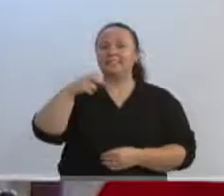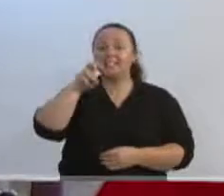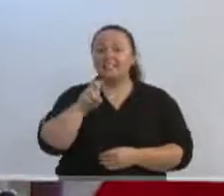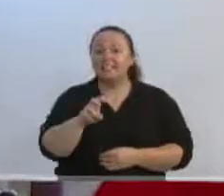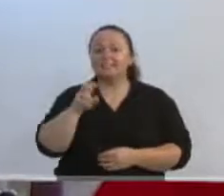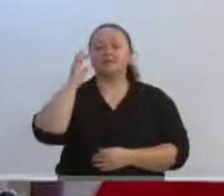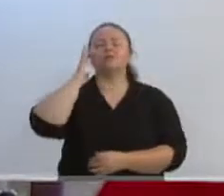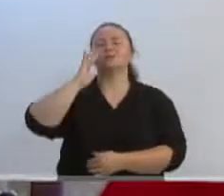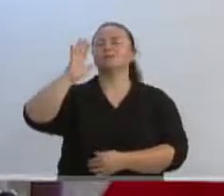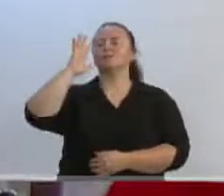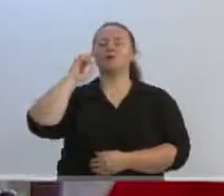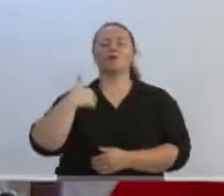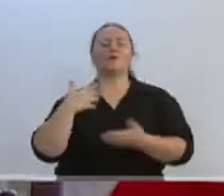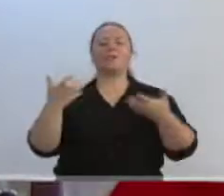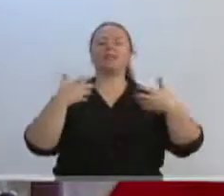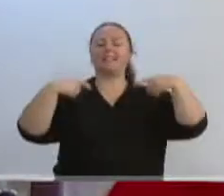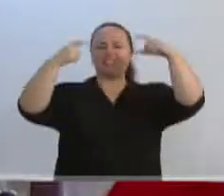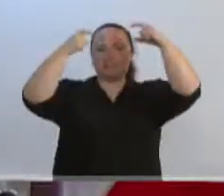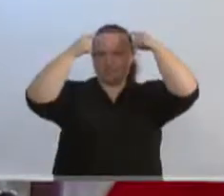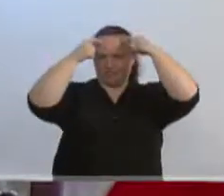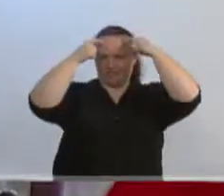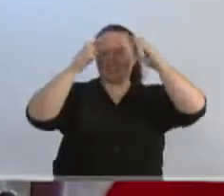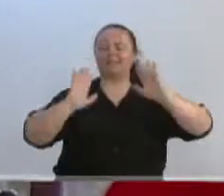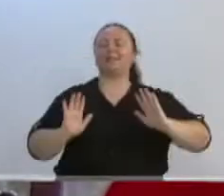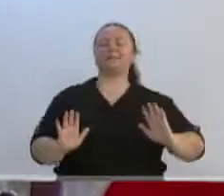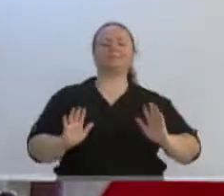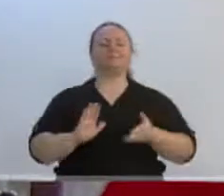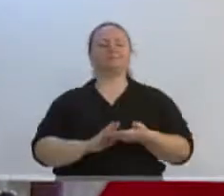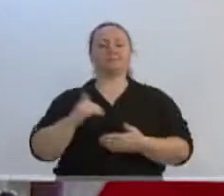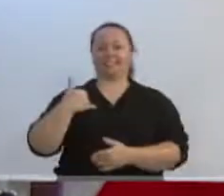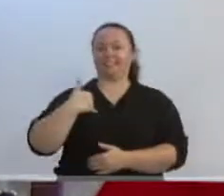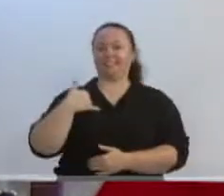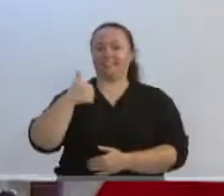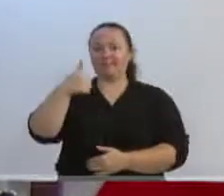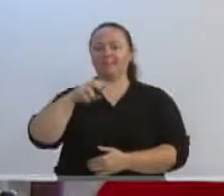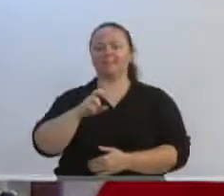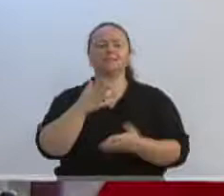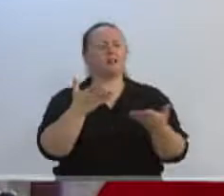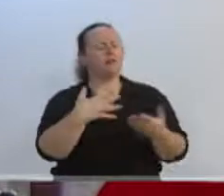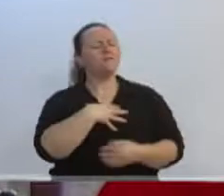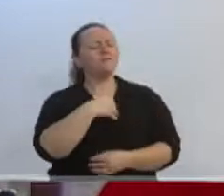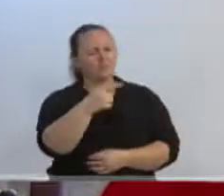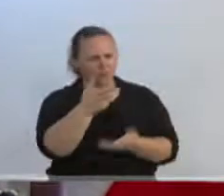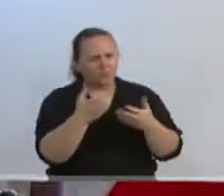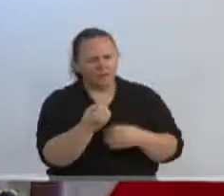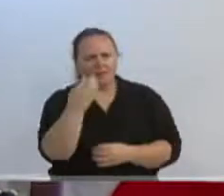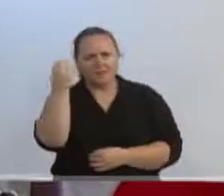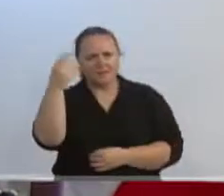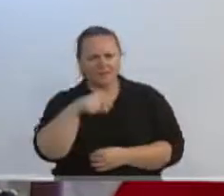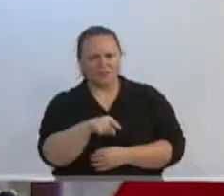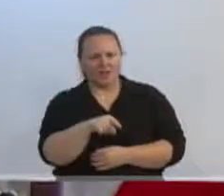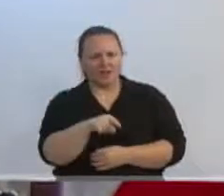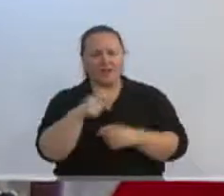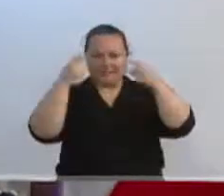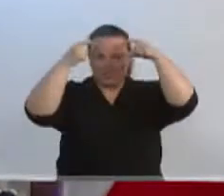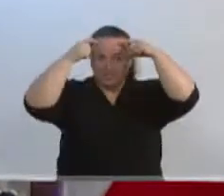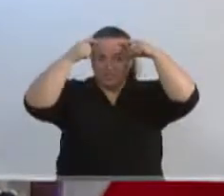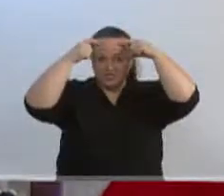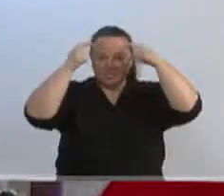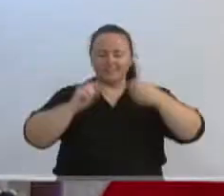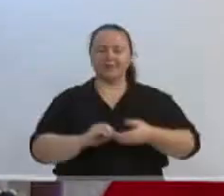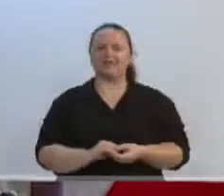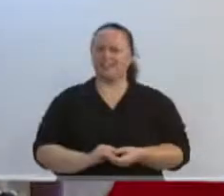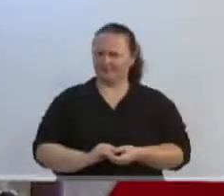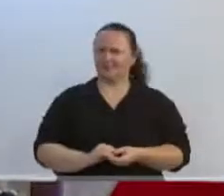todo mundo era viajar para a Disneylândia, né? Eu completei meus 15 anos, meu pai, poxa, filho, quer viajar para Disney e tal,